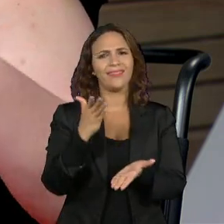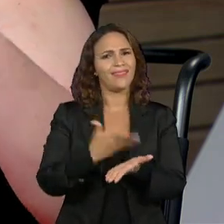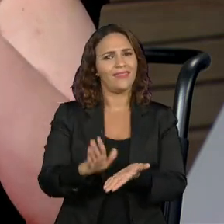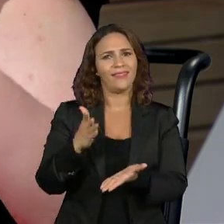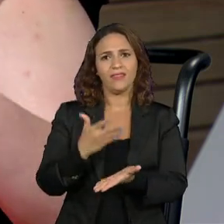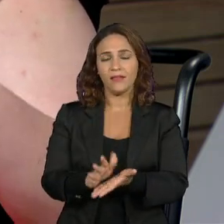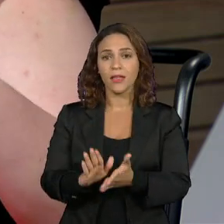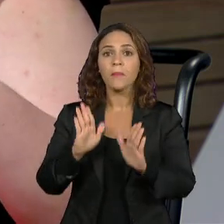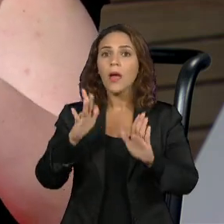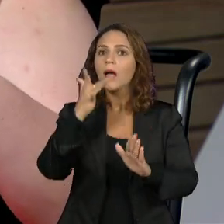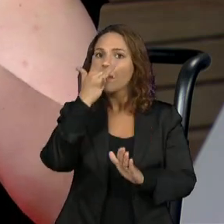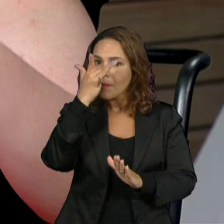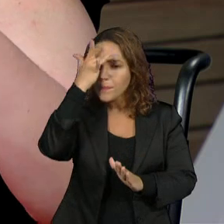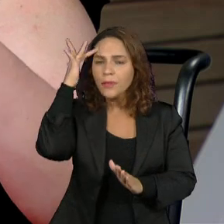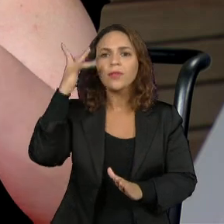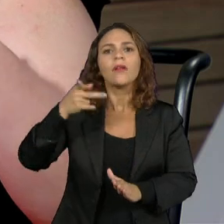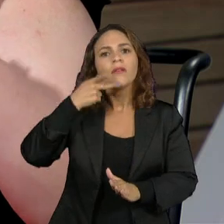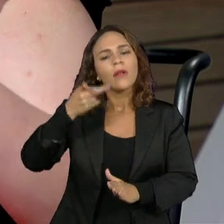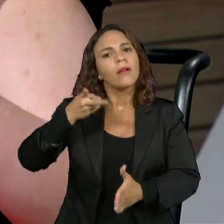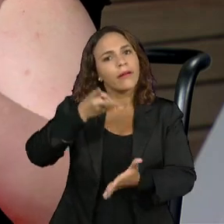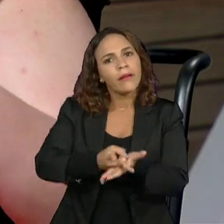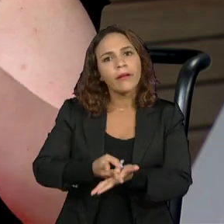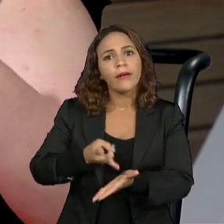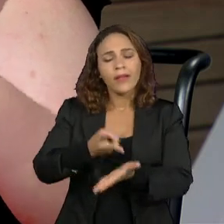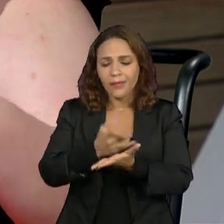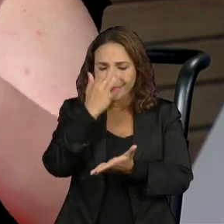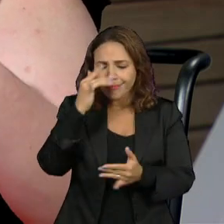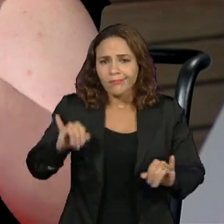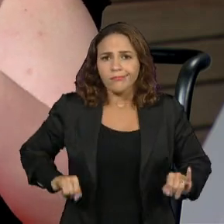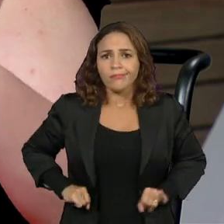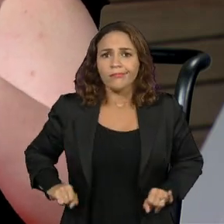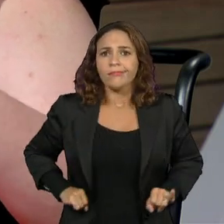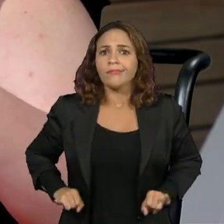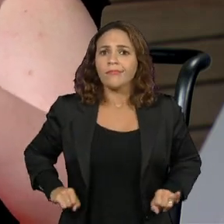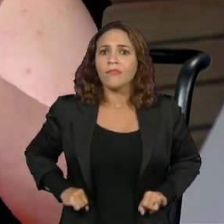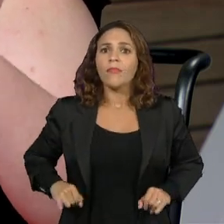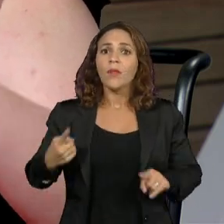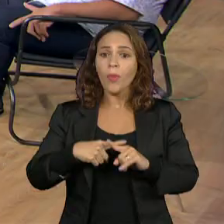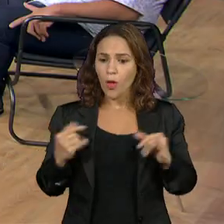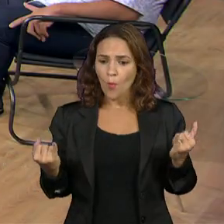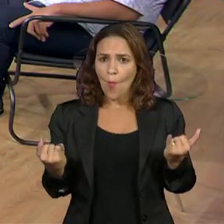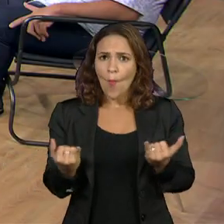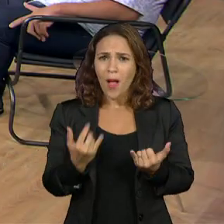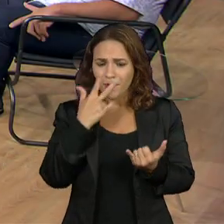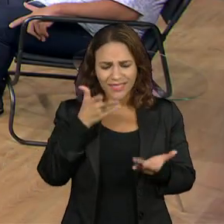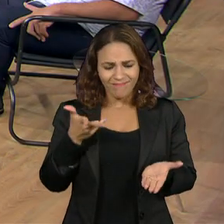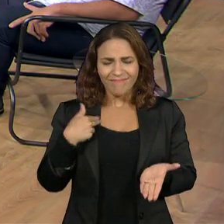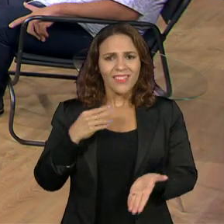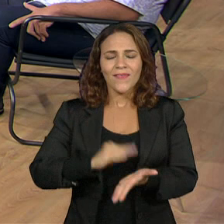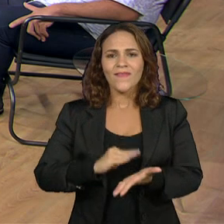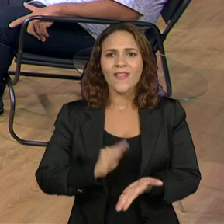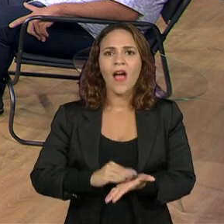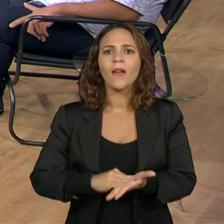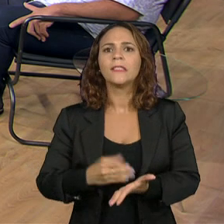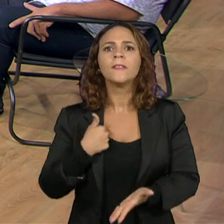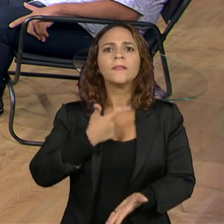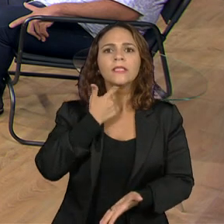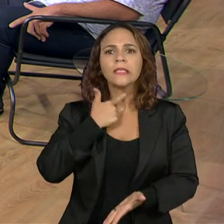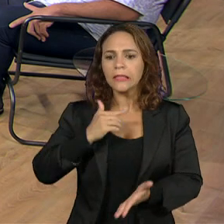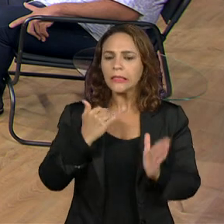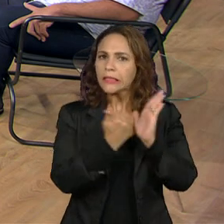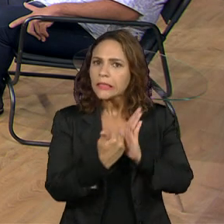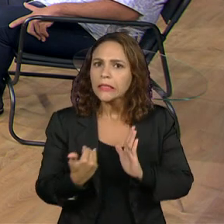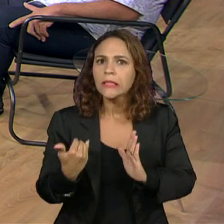tão reforçado que as pessoas elas sofrem muito, porque mesmo quando emagrece, isso ainda não é o suficiente, né? E